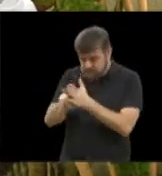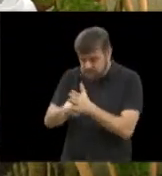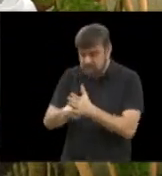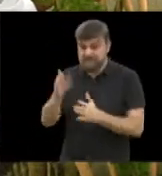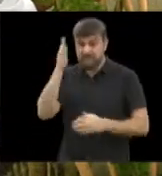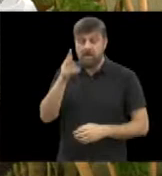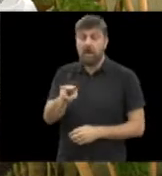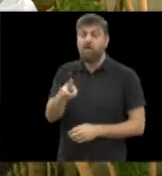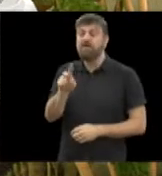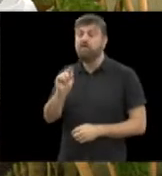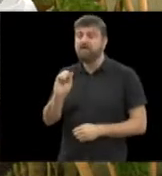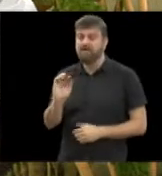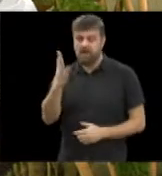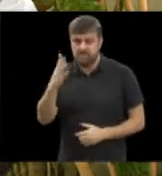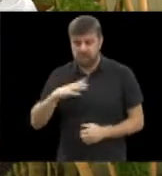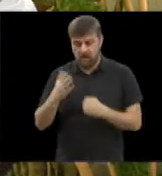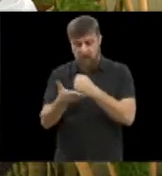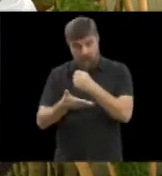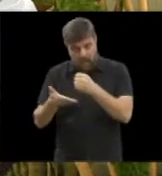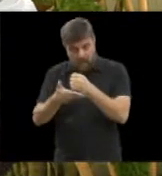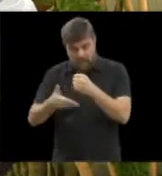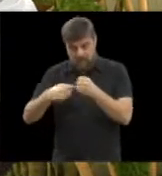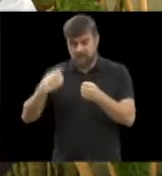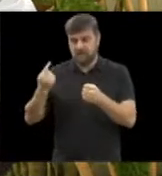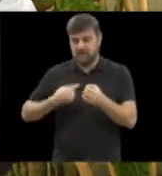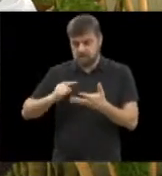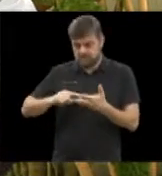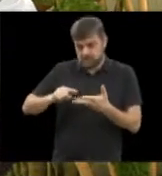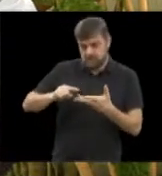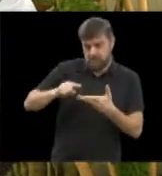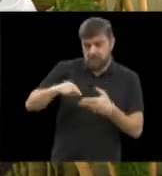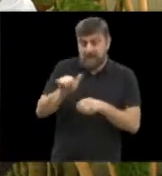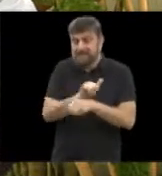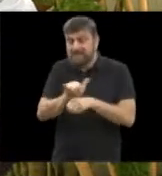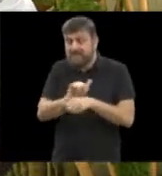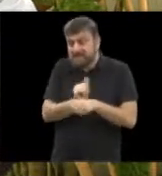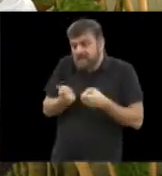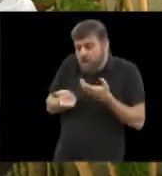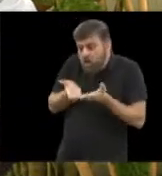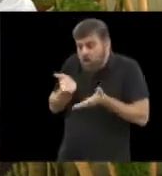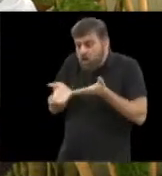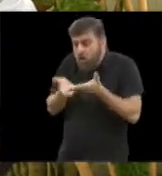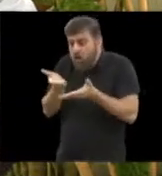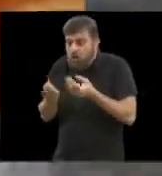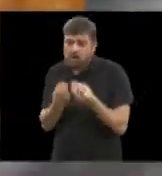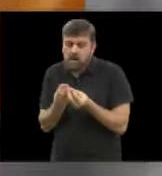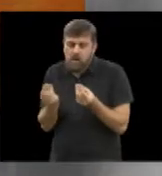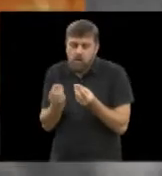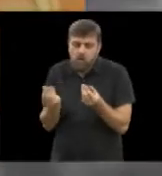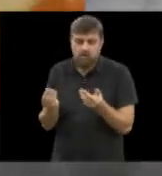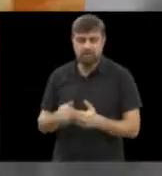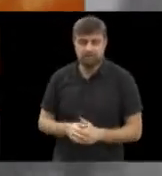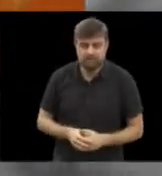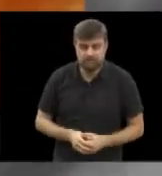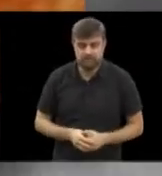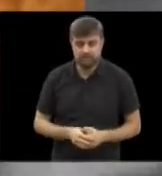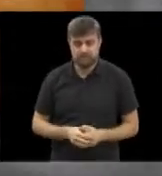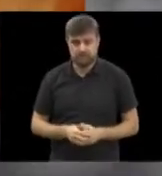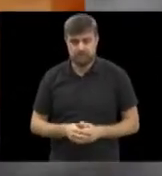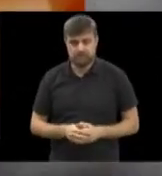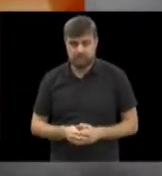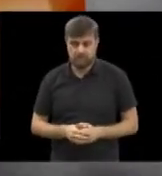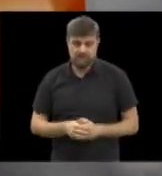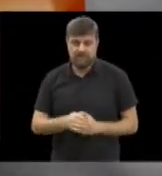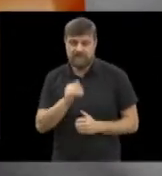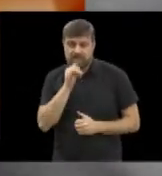aquele casal. Baseado nisso aí, a gente vai pontuar para qual que é a conduta que a gente vai tomar. Se você tiver